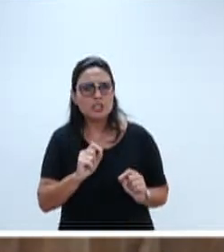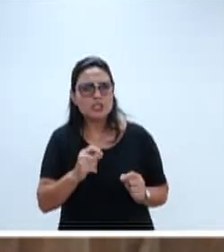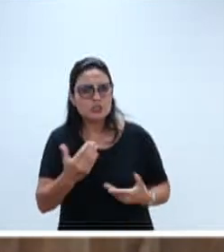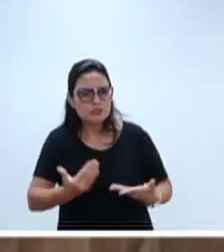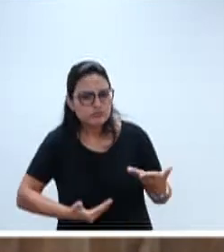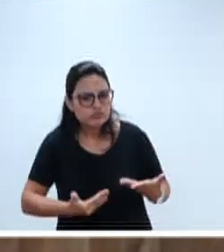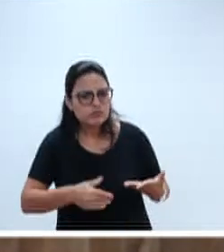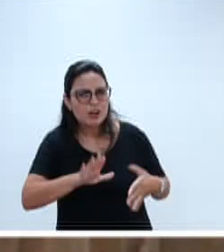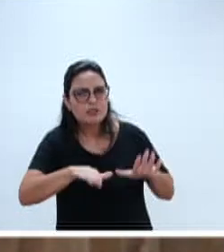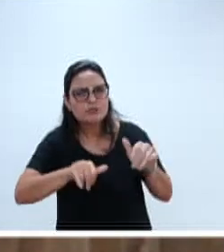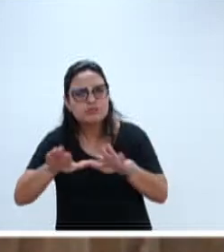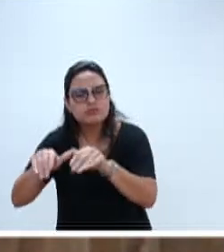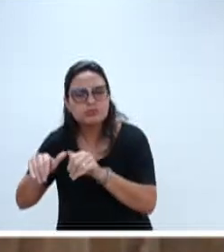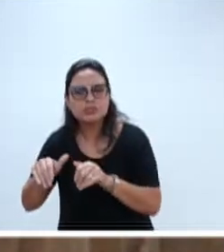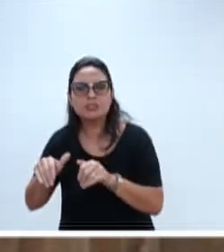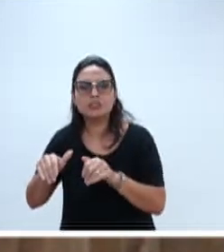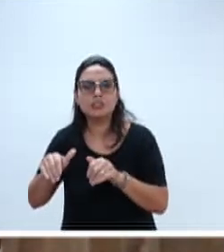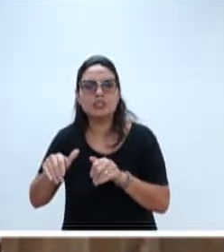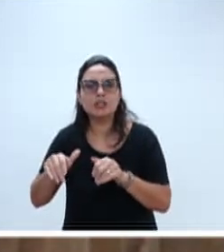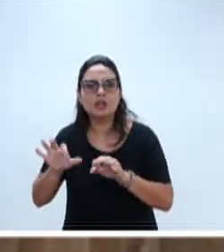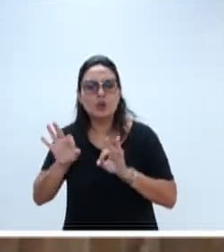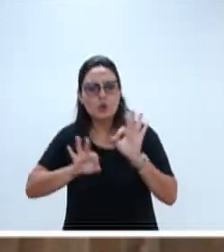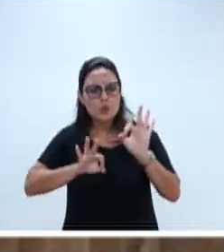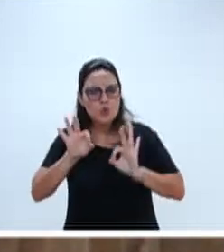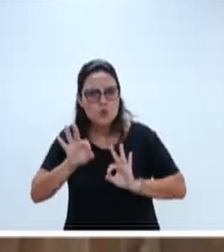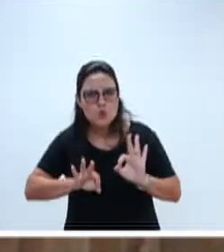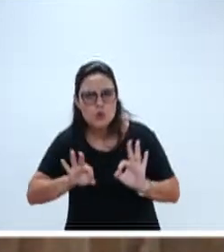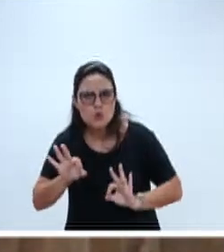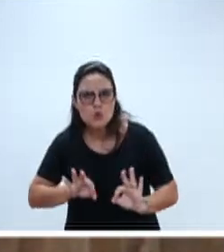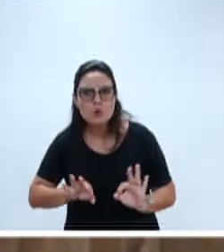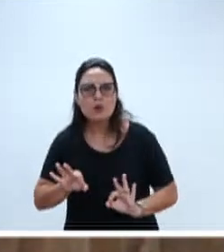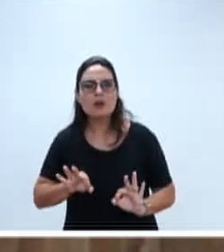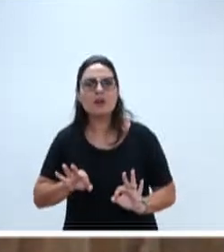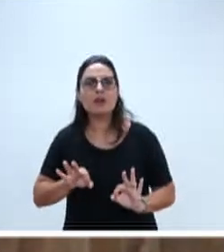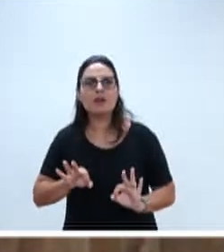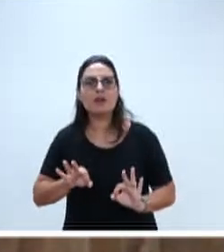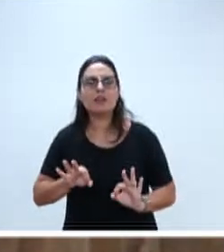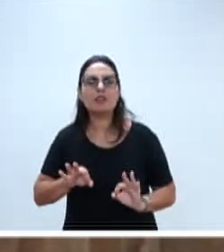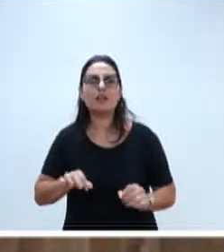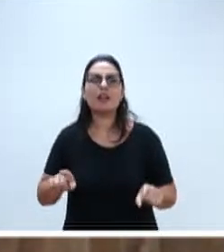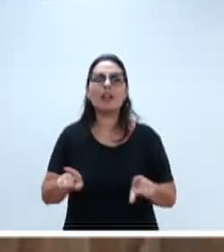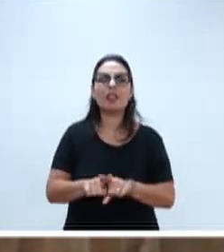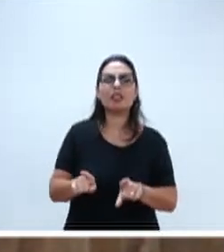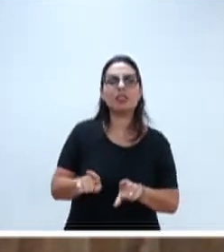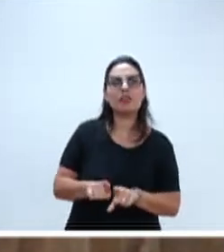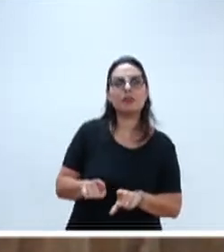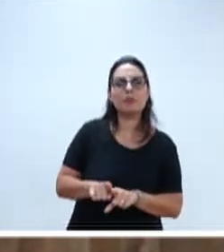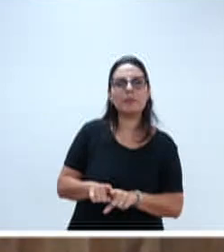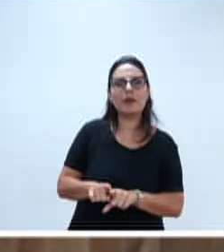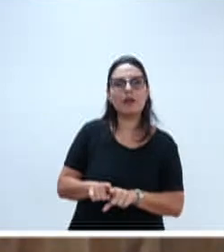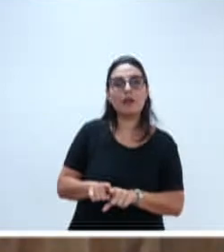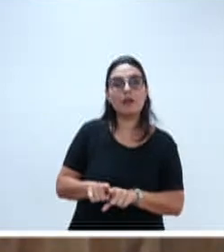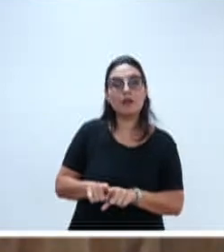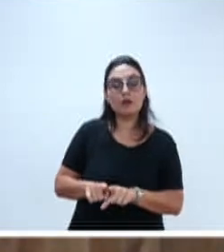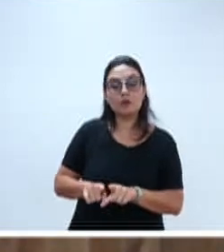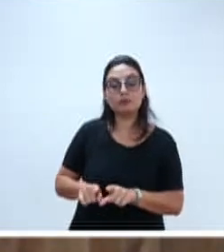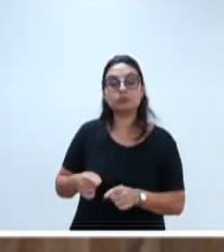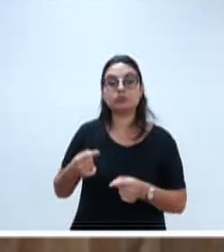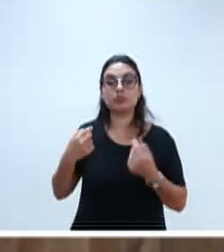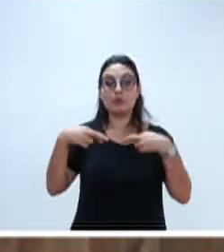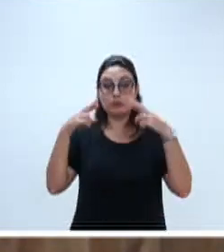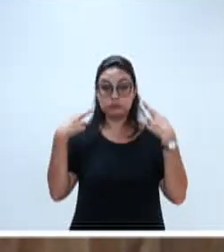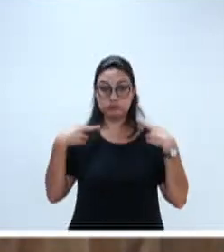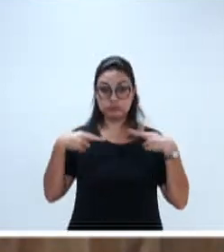vesti-lhe, e ponde-lhe um anel na mão e alparcas nos pés. E trazei o bezerro